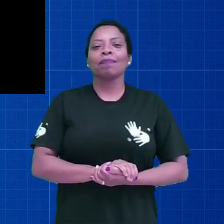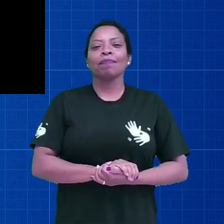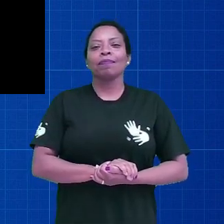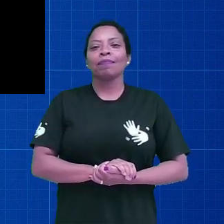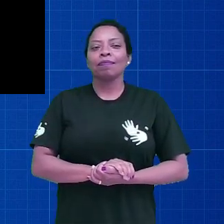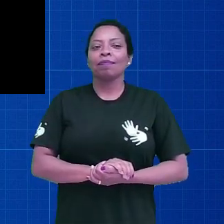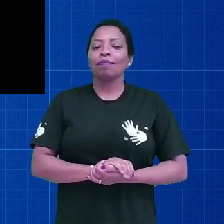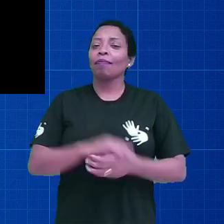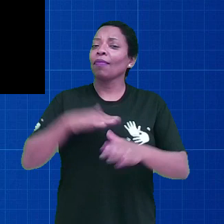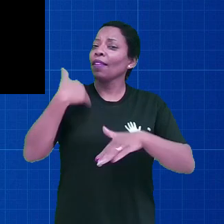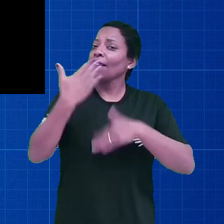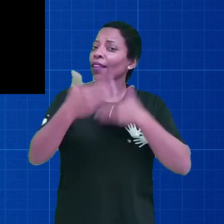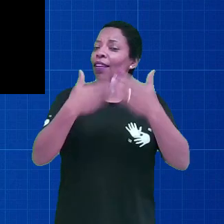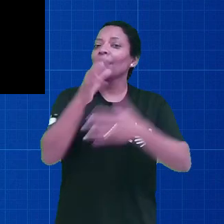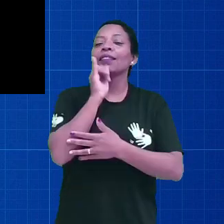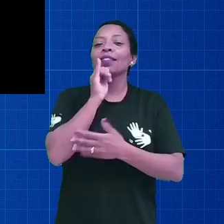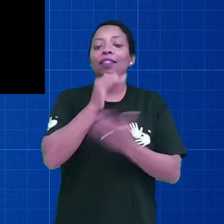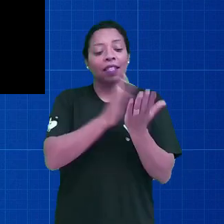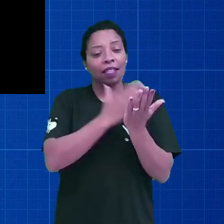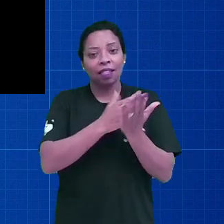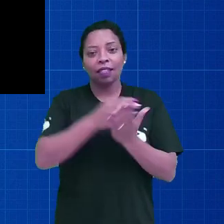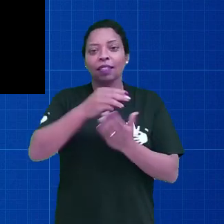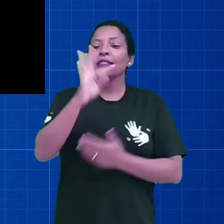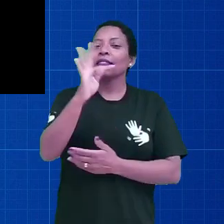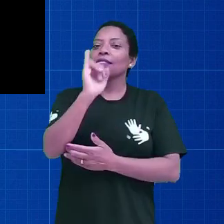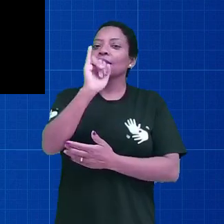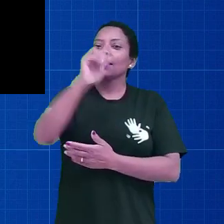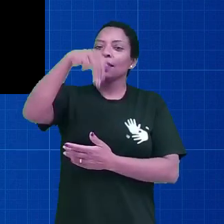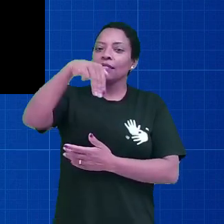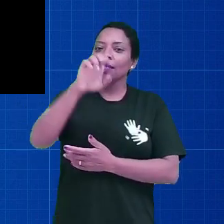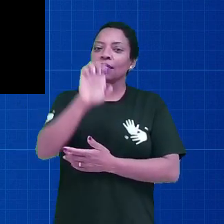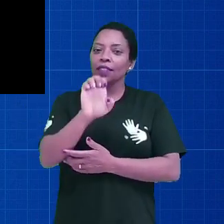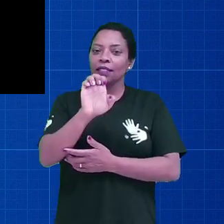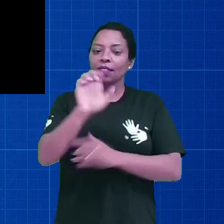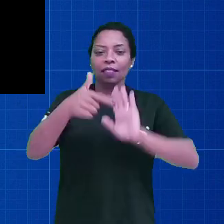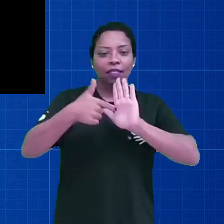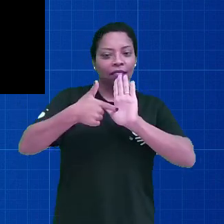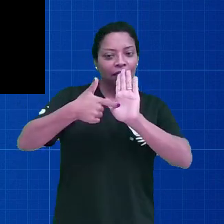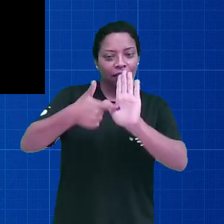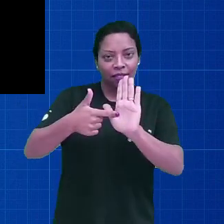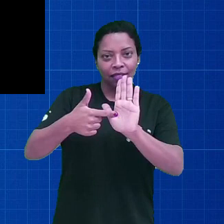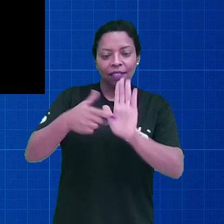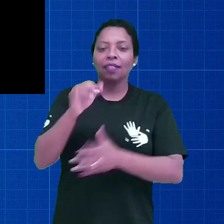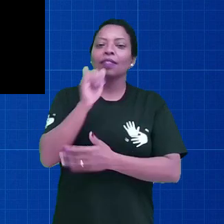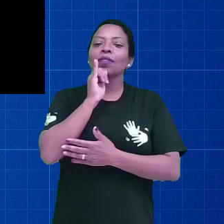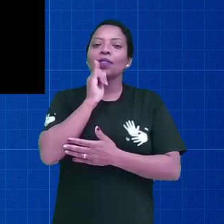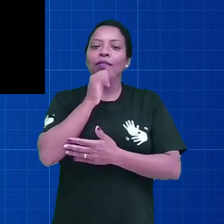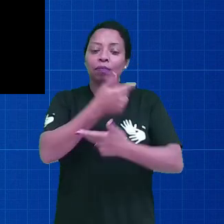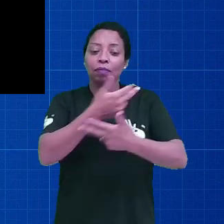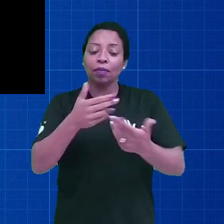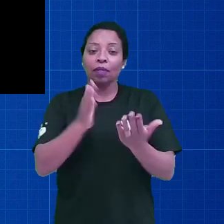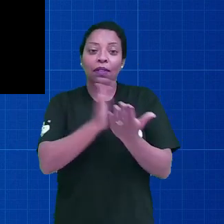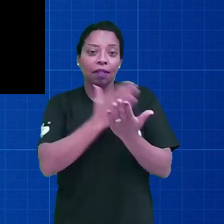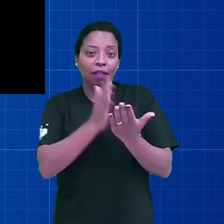que ao longo do tempo, a Time, por exemplo, a tapa da Time apresentou, né, tanto revistas ou